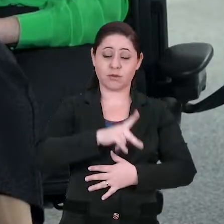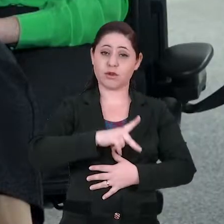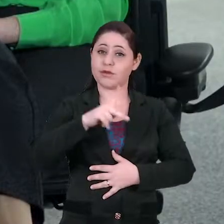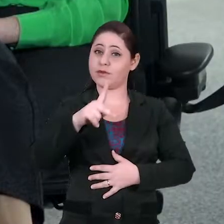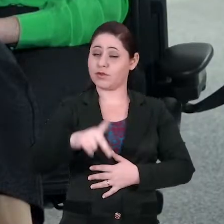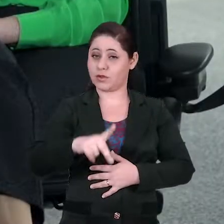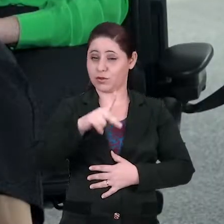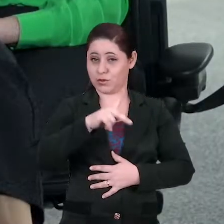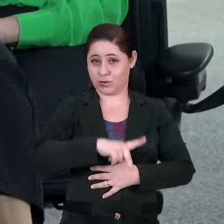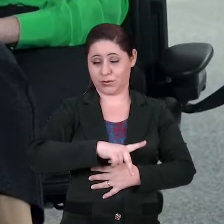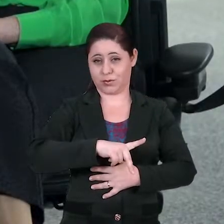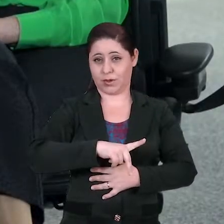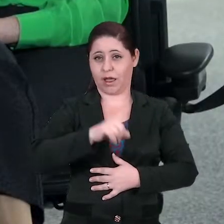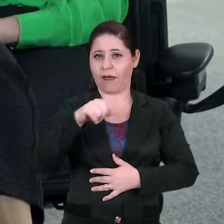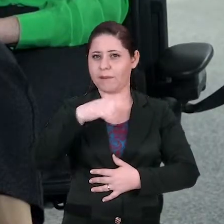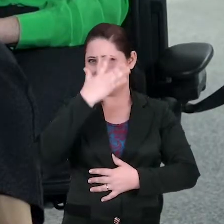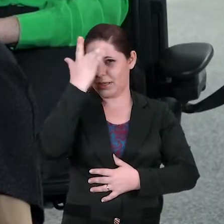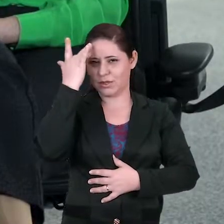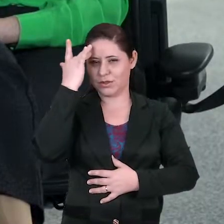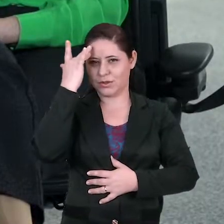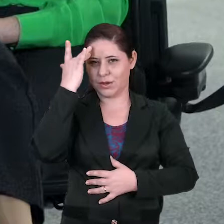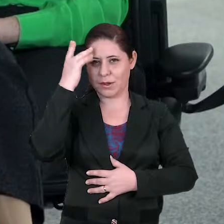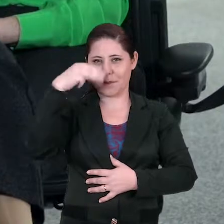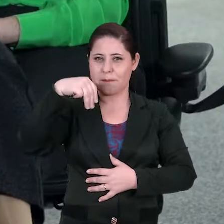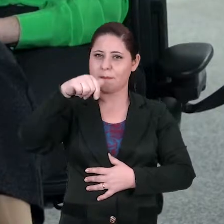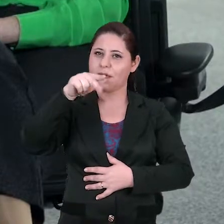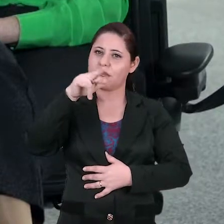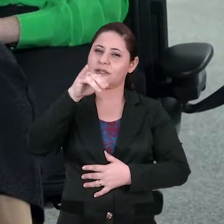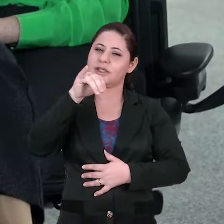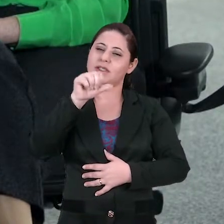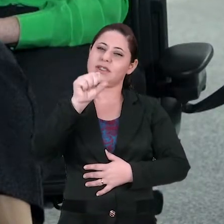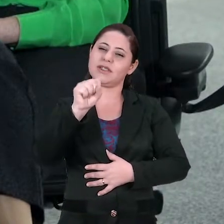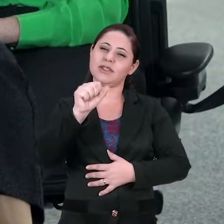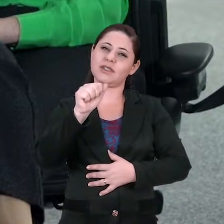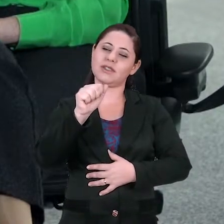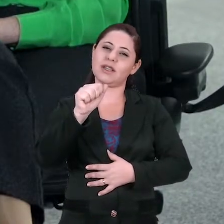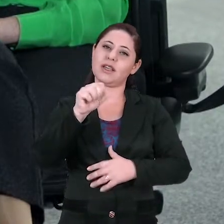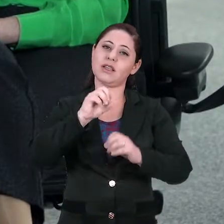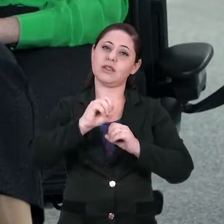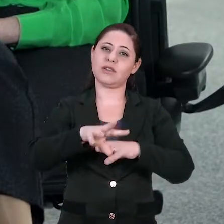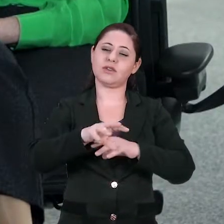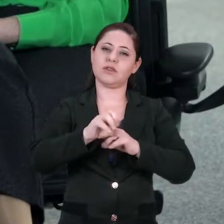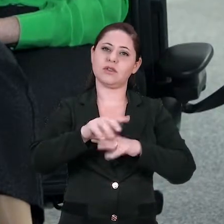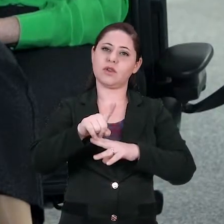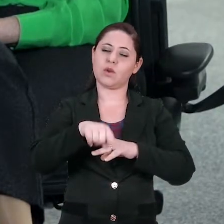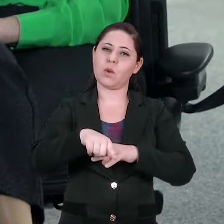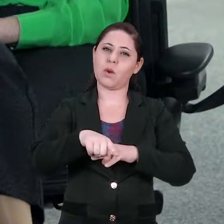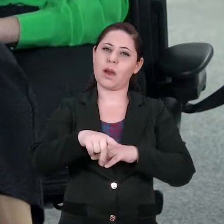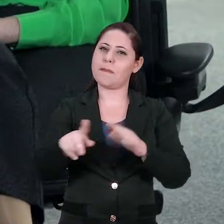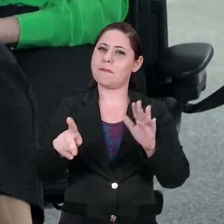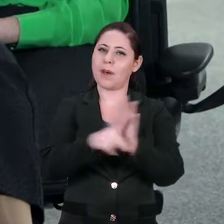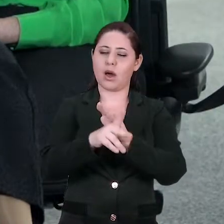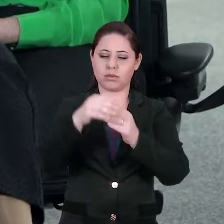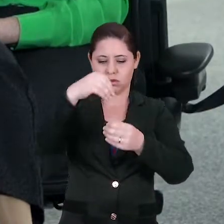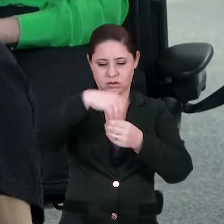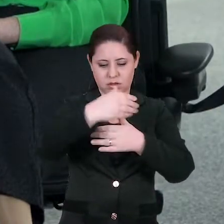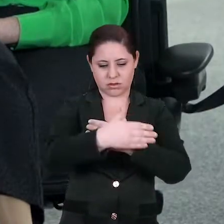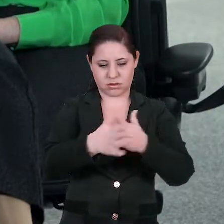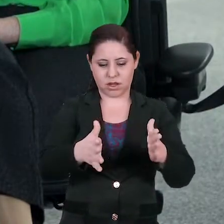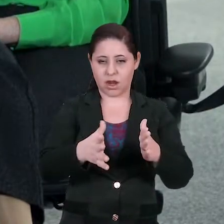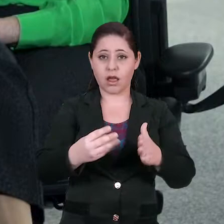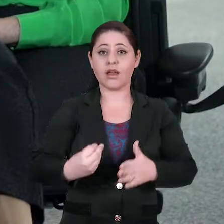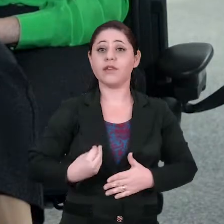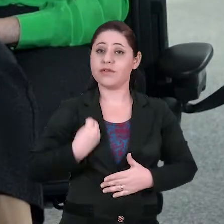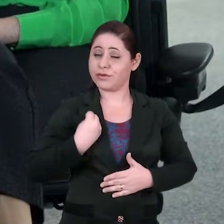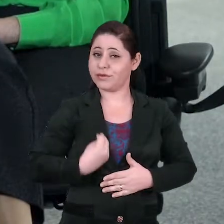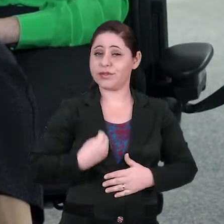né? Falando com uma professora, né? Alguém que, para a professora Marisa, educar não é algo formal na sala,